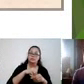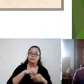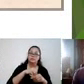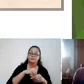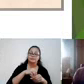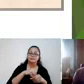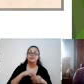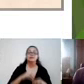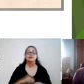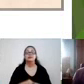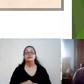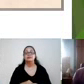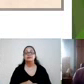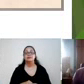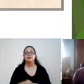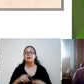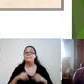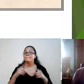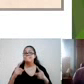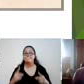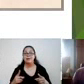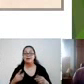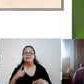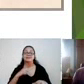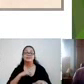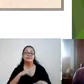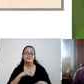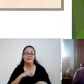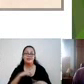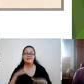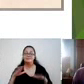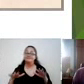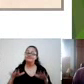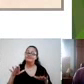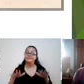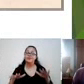números racionais que não estão dentro